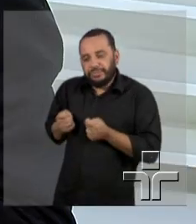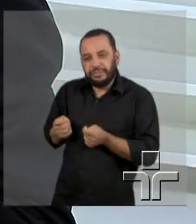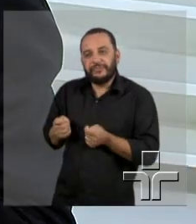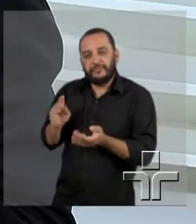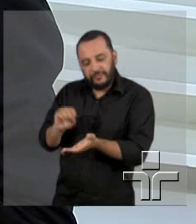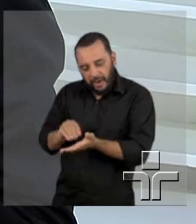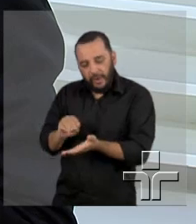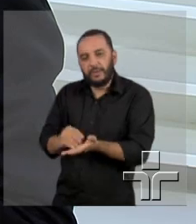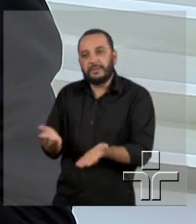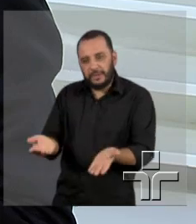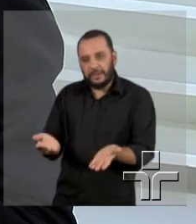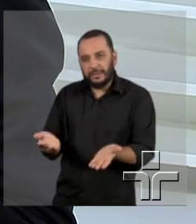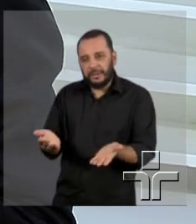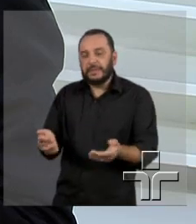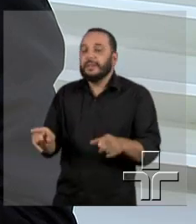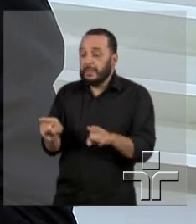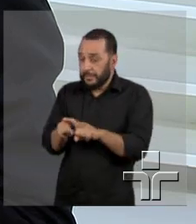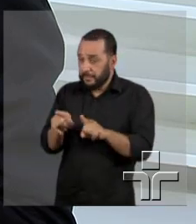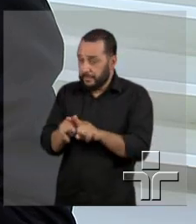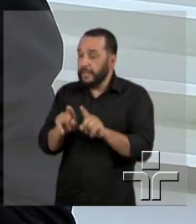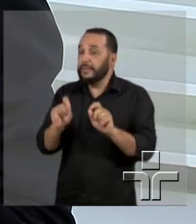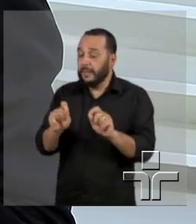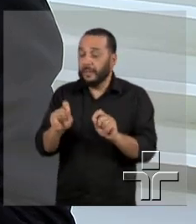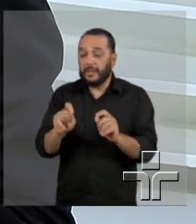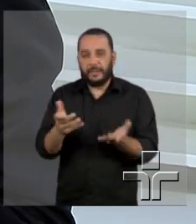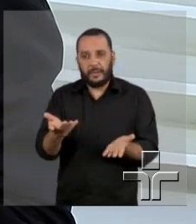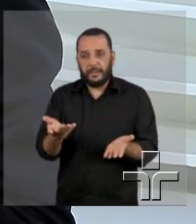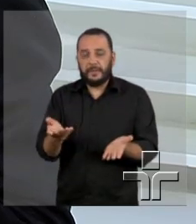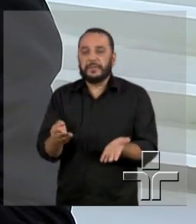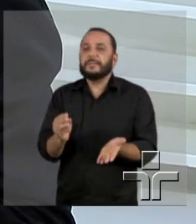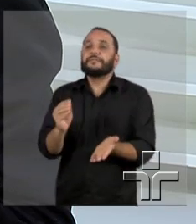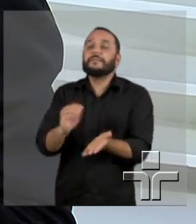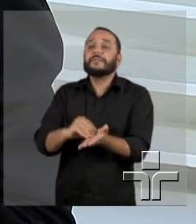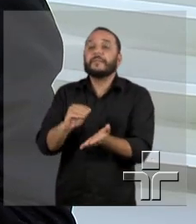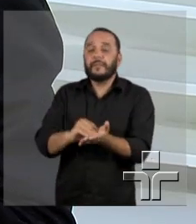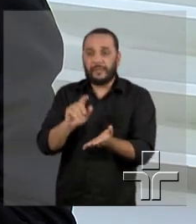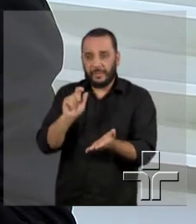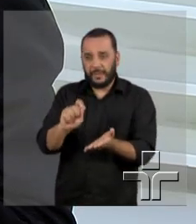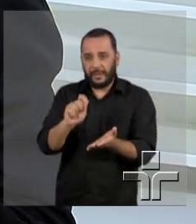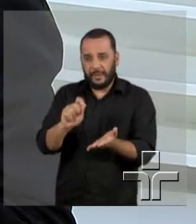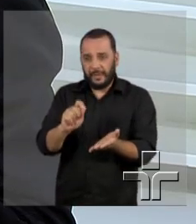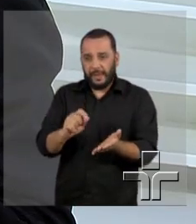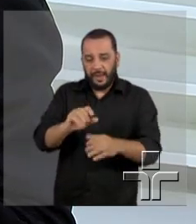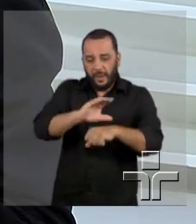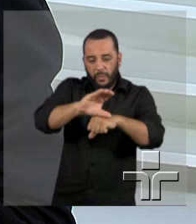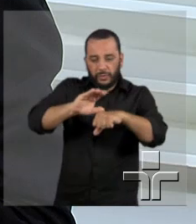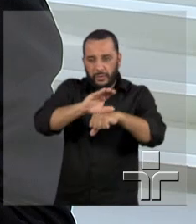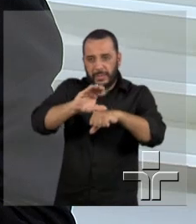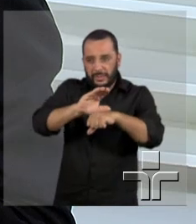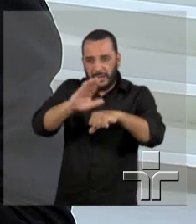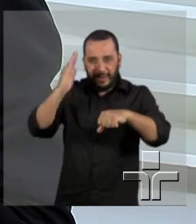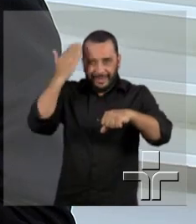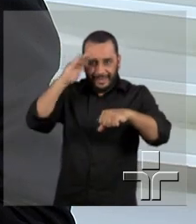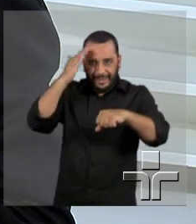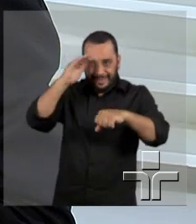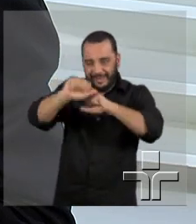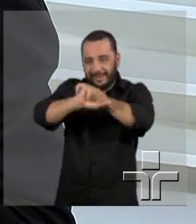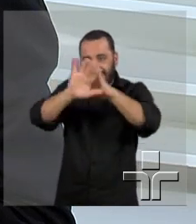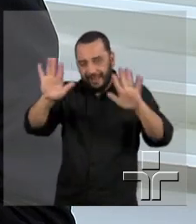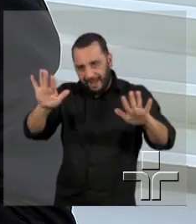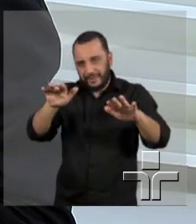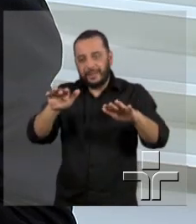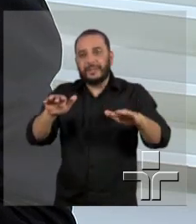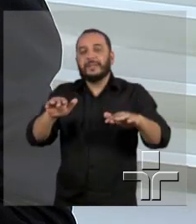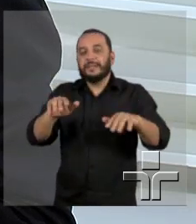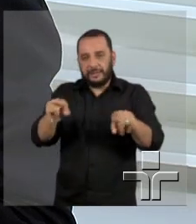de déficit, no plano qualitativo, de déficit de interpretatividade constitucional e de